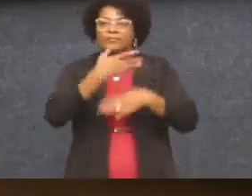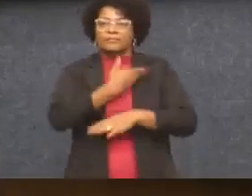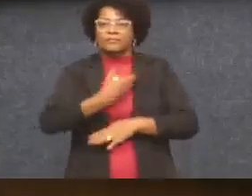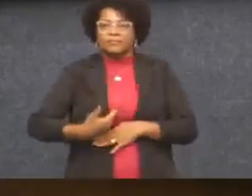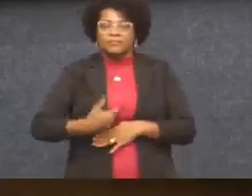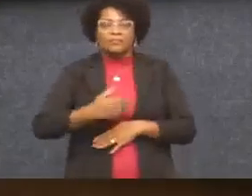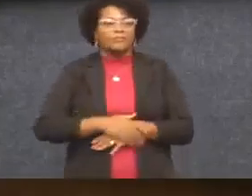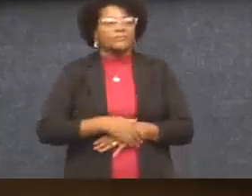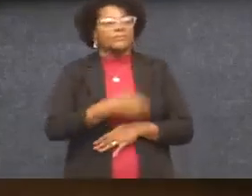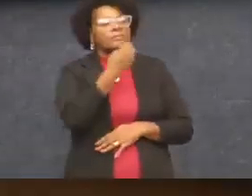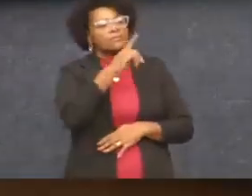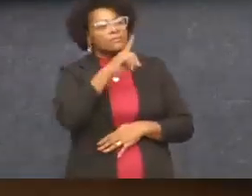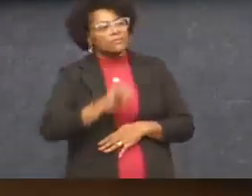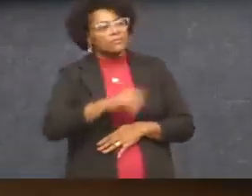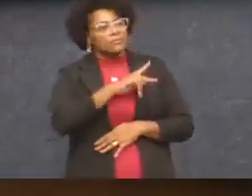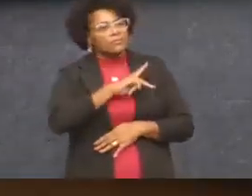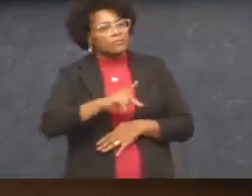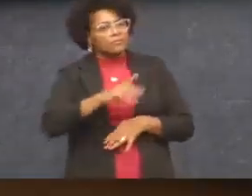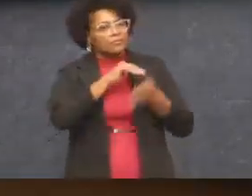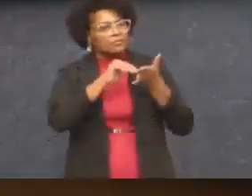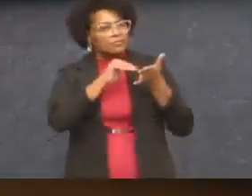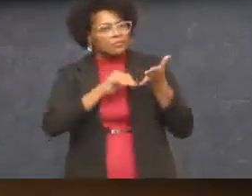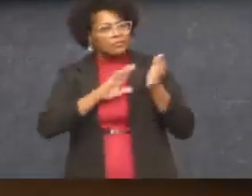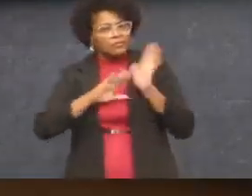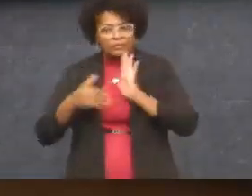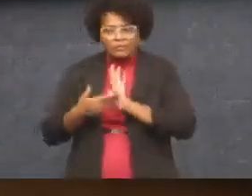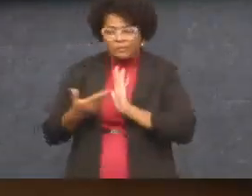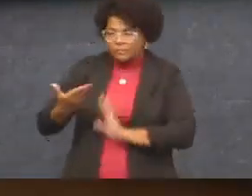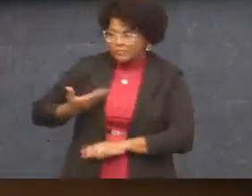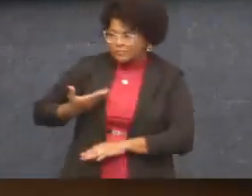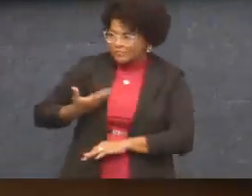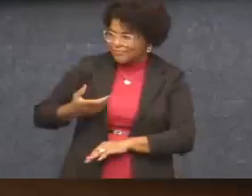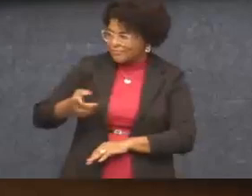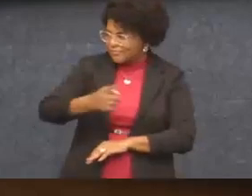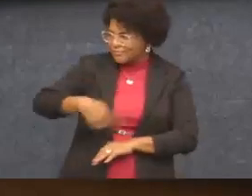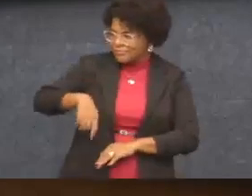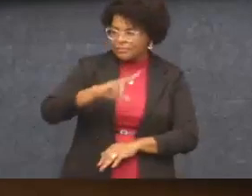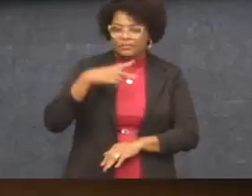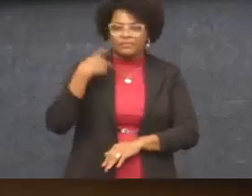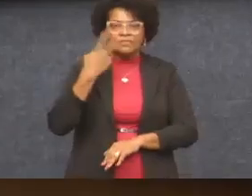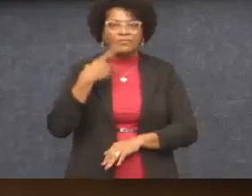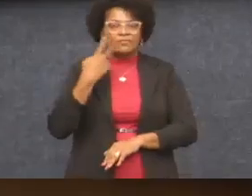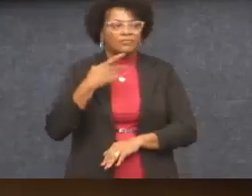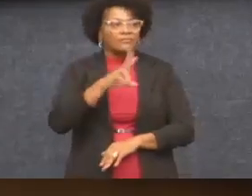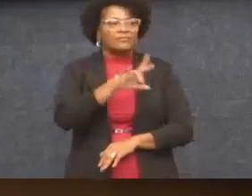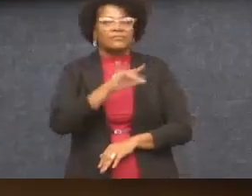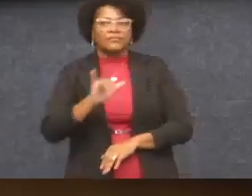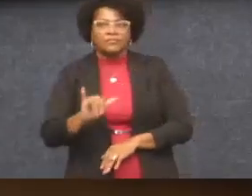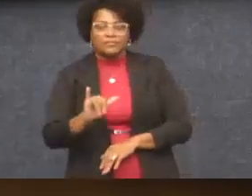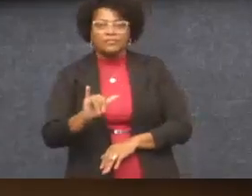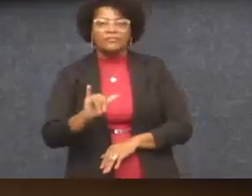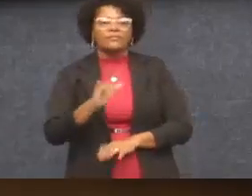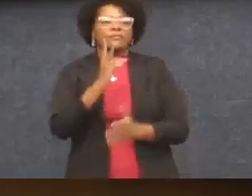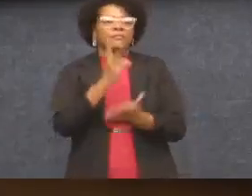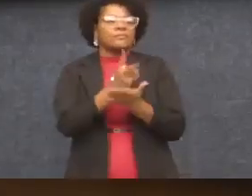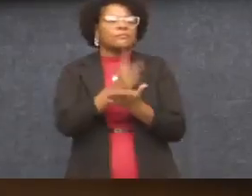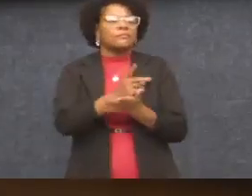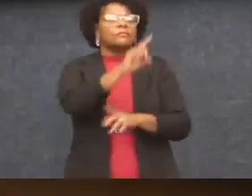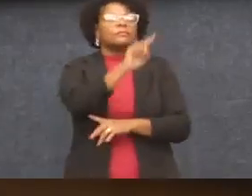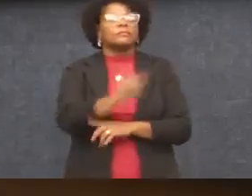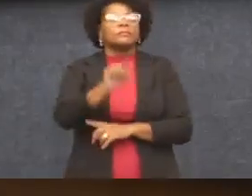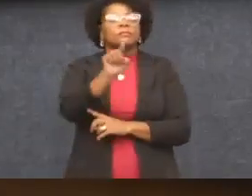presidente, secretário, caros colegas vereadores, vereadoras. Nós vamos encaminhar pela manutenção do veto parcial,